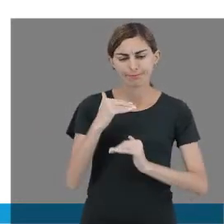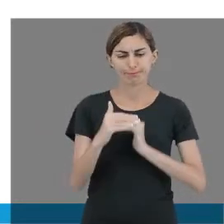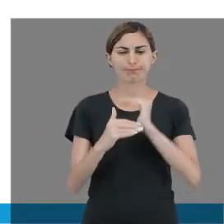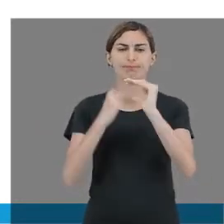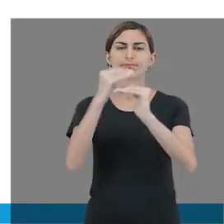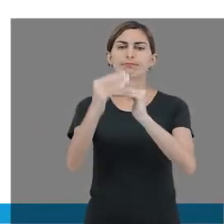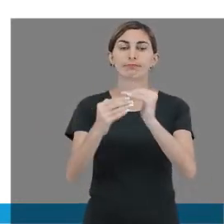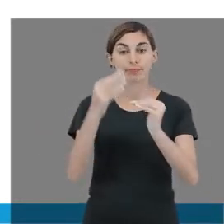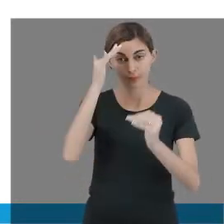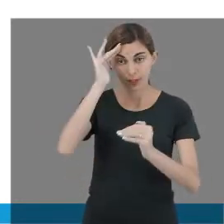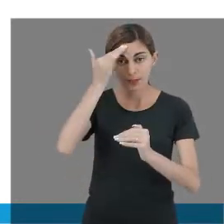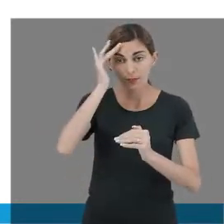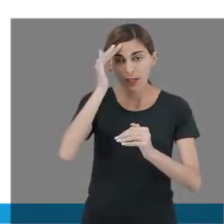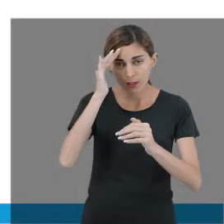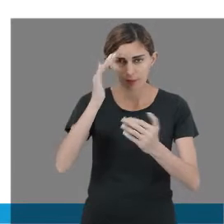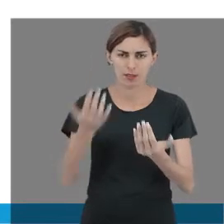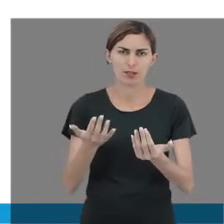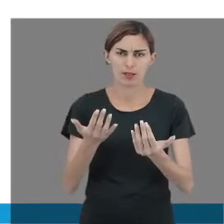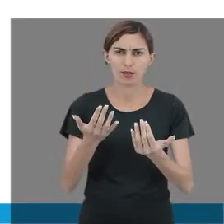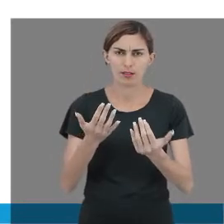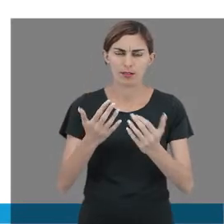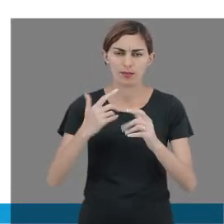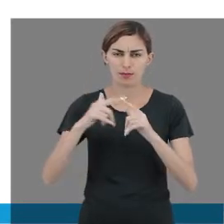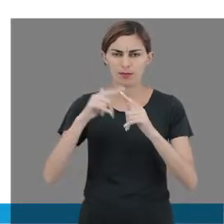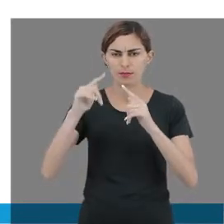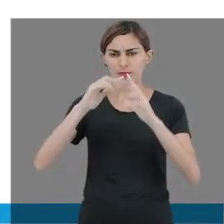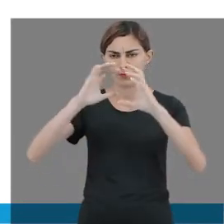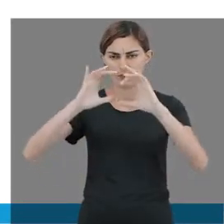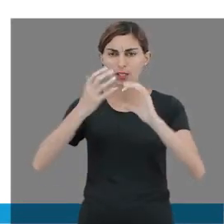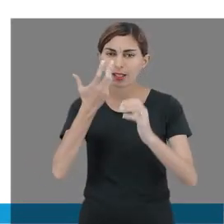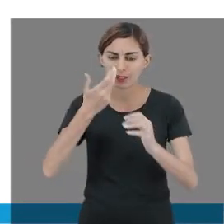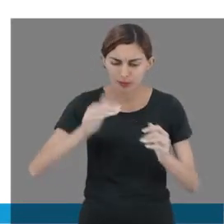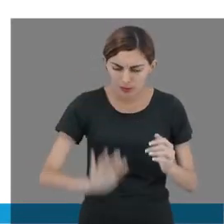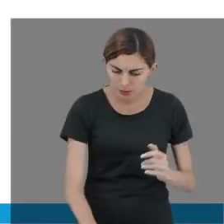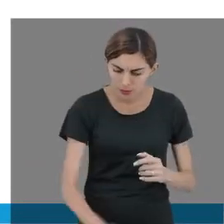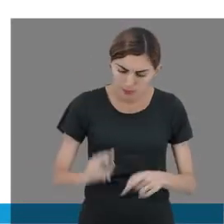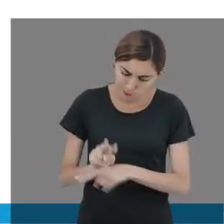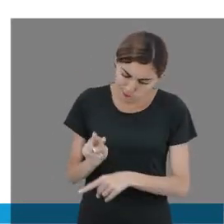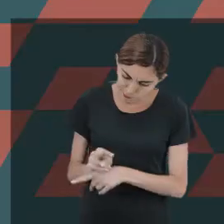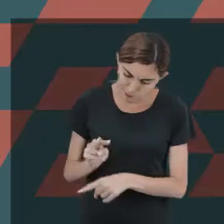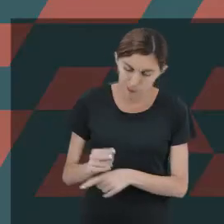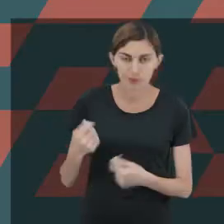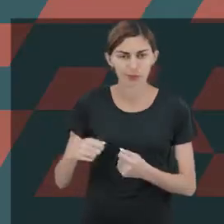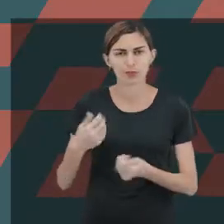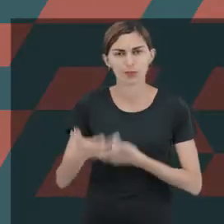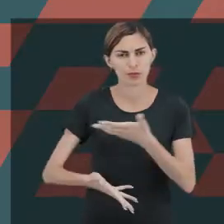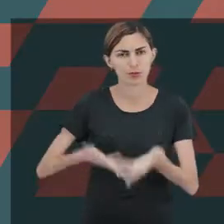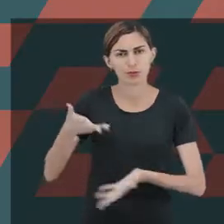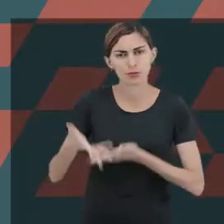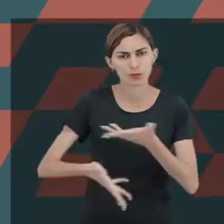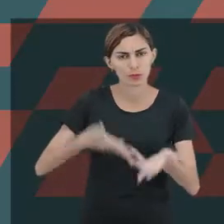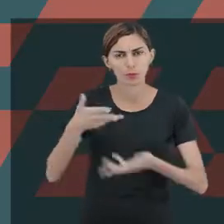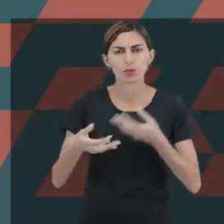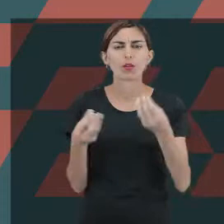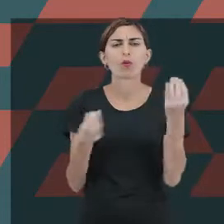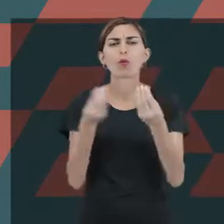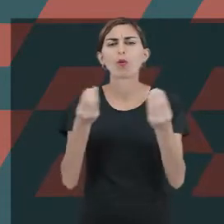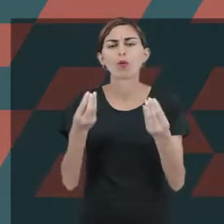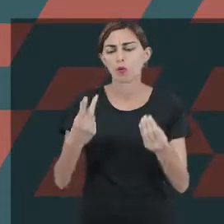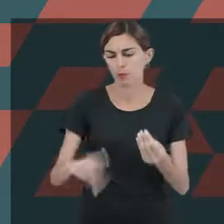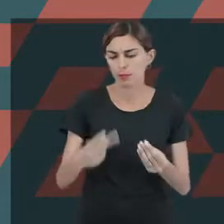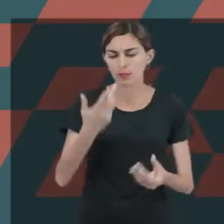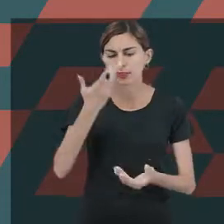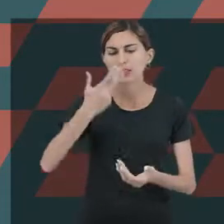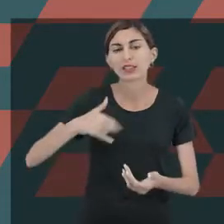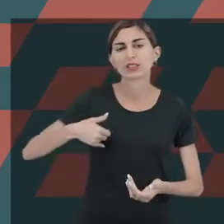para entender o quadro neurológico, porque quando a criança é muito pequenininha, a gente tem que tomar muito cuidado com previsão. Como é que essa criança vai estar com 1, 2 anos de idade? A